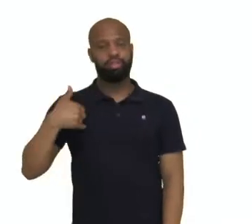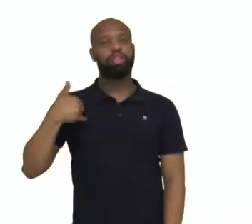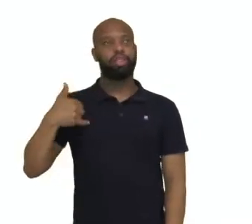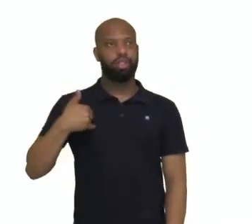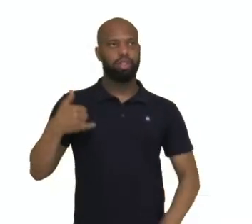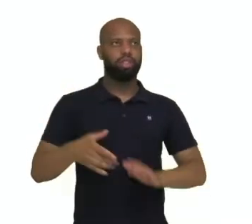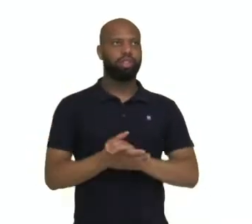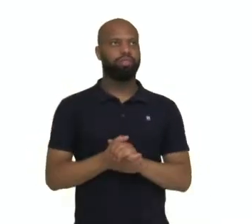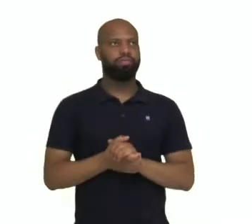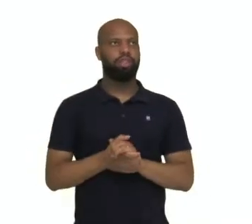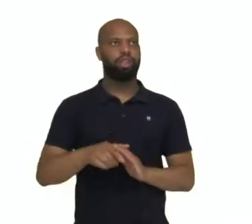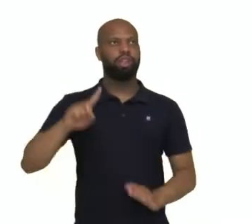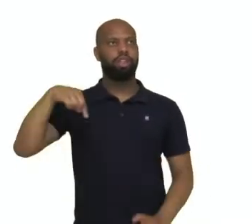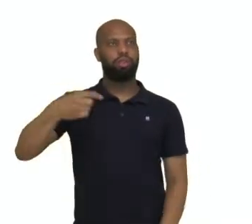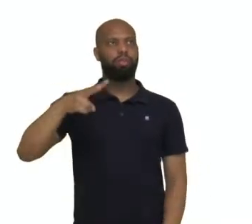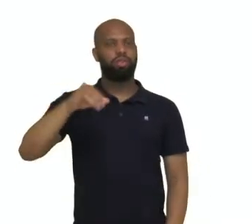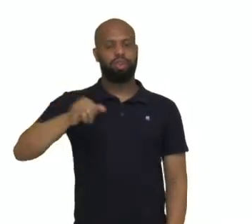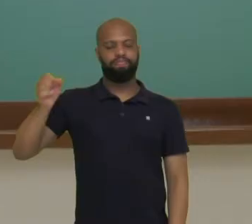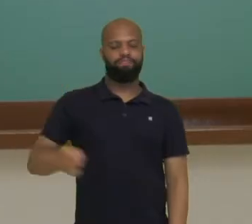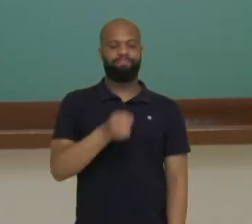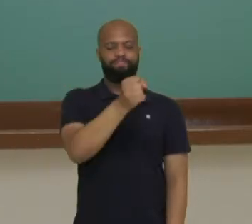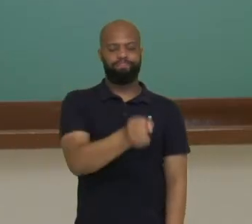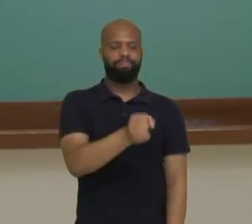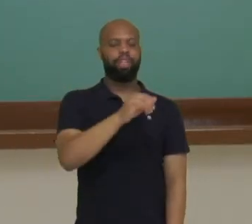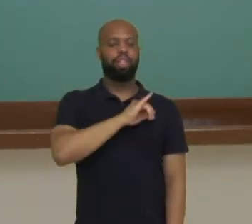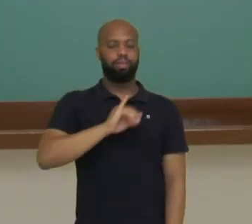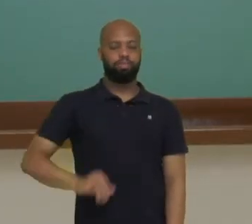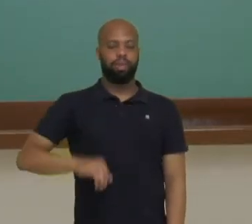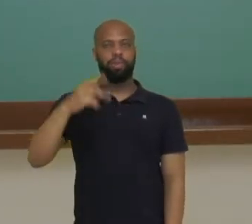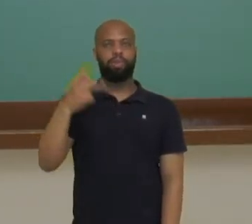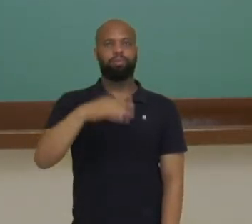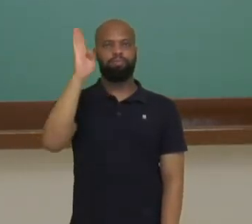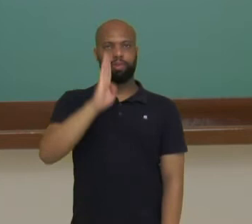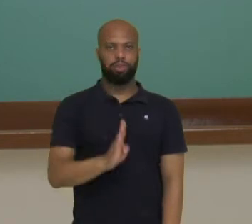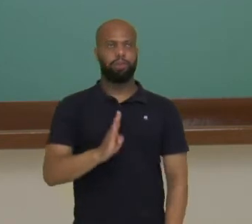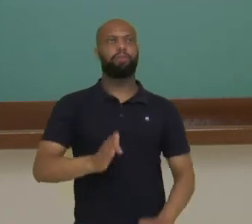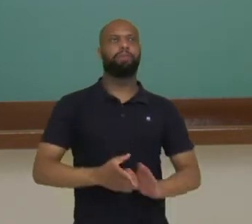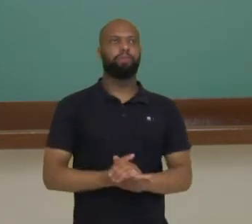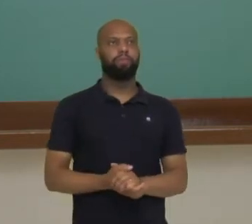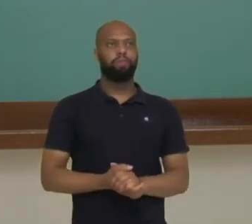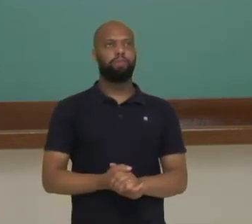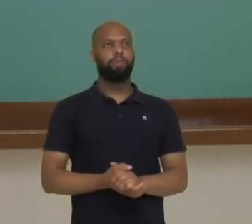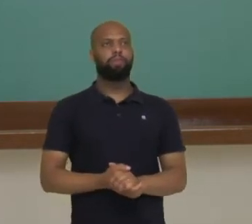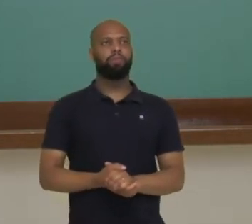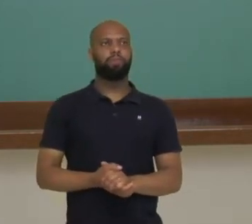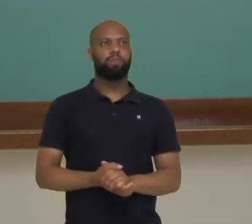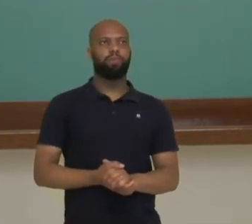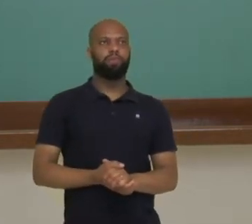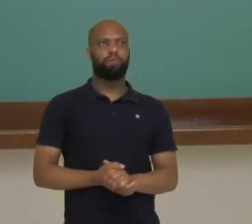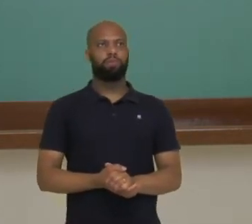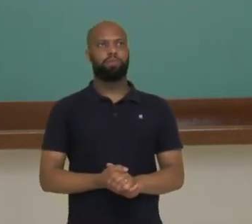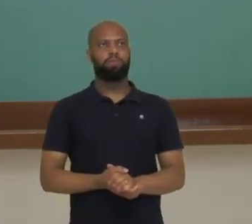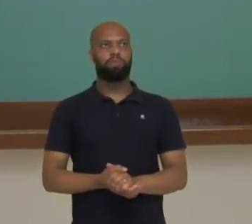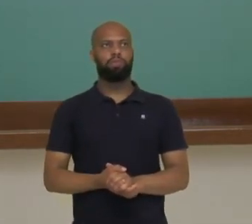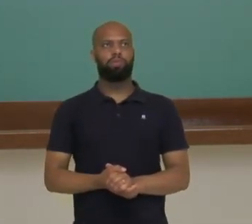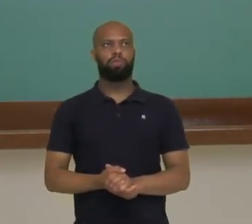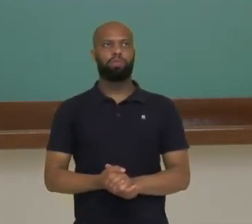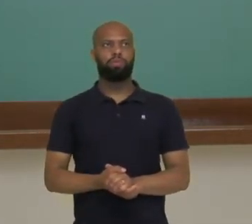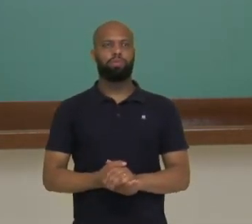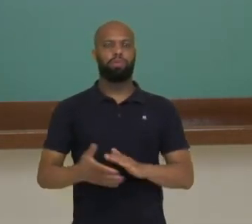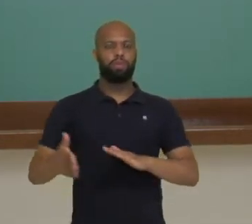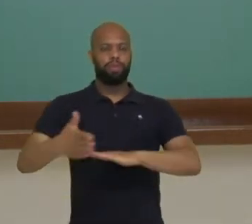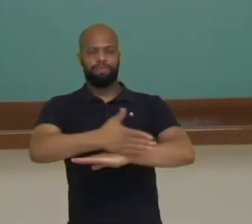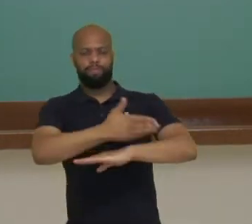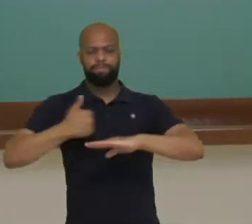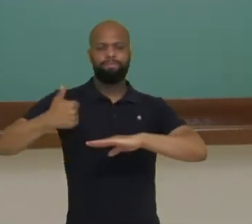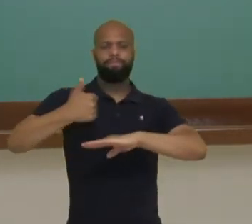ele vai assumir o Império do Brasil. Vamos dar uma olhada nisso? Bom, golpe de Estado. O que